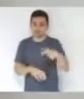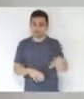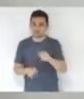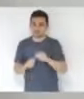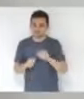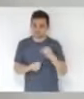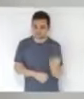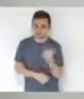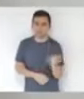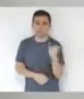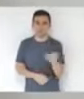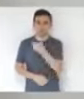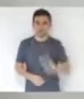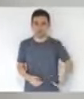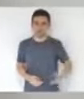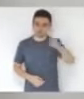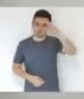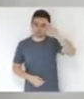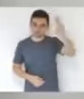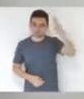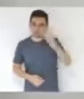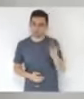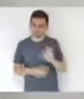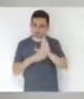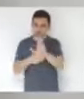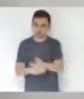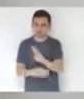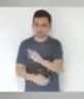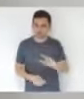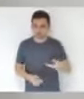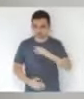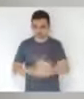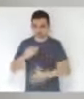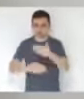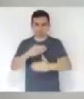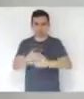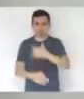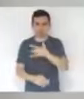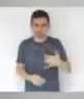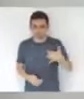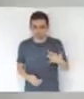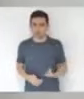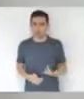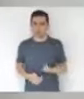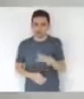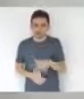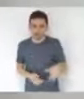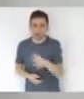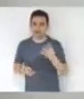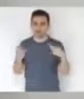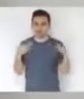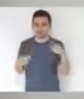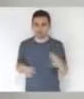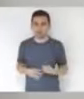do governador Carlos Moisés para Blumenau, para o desenvolvimento da saúde, para a área tecnológica, para a